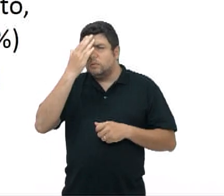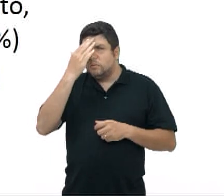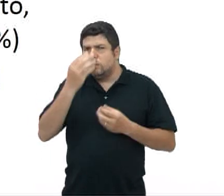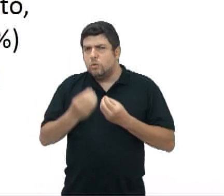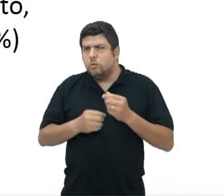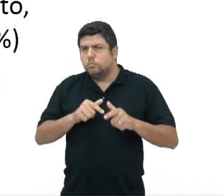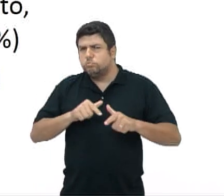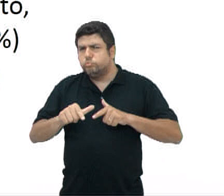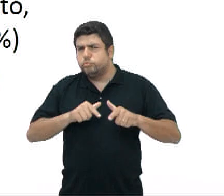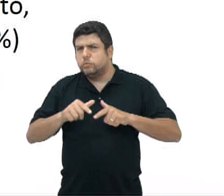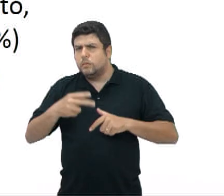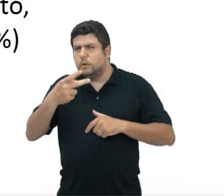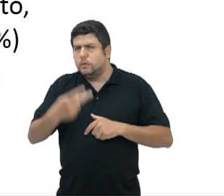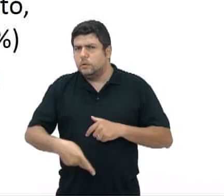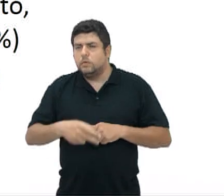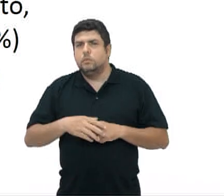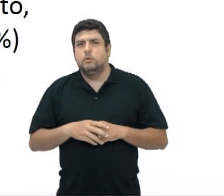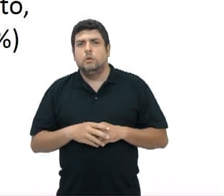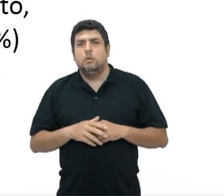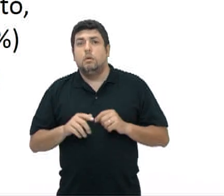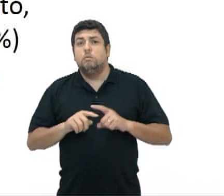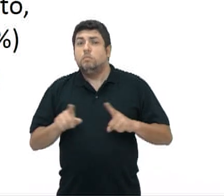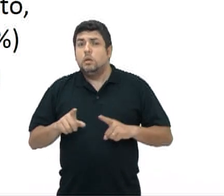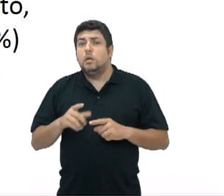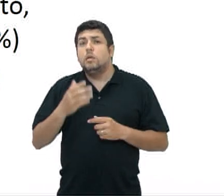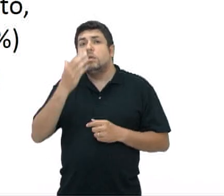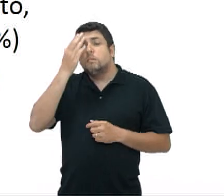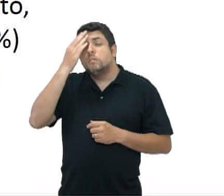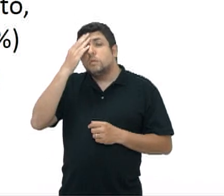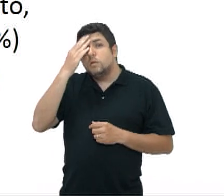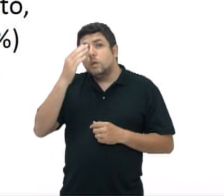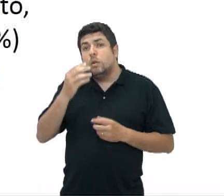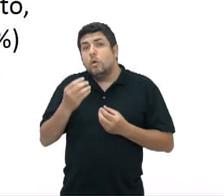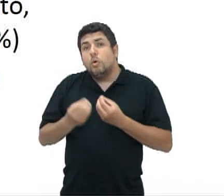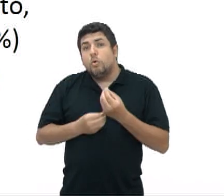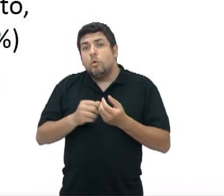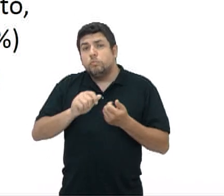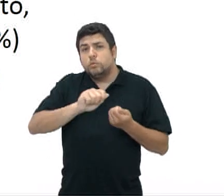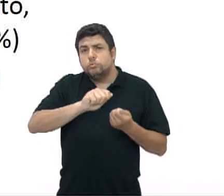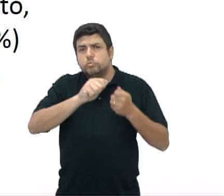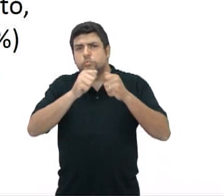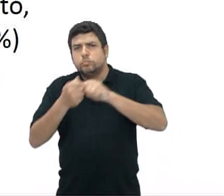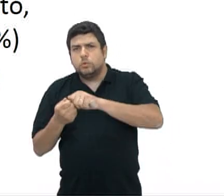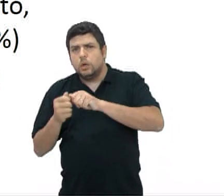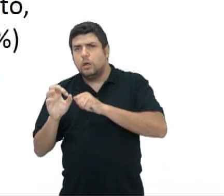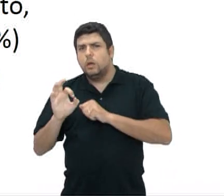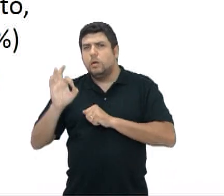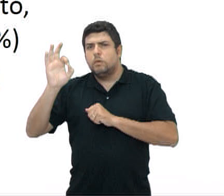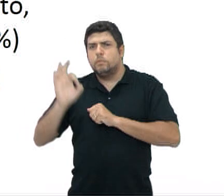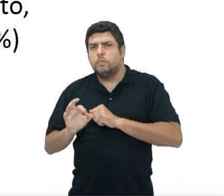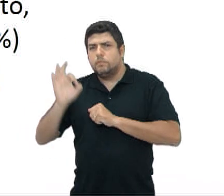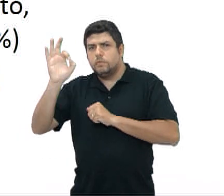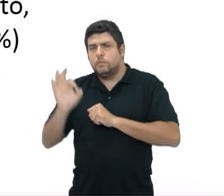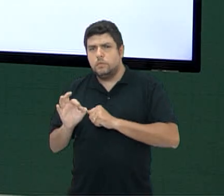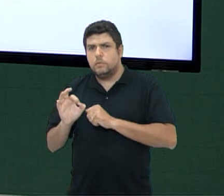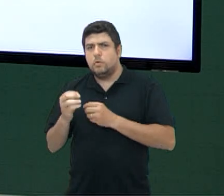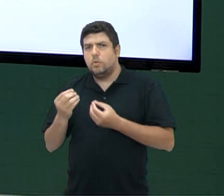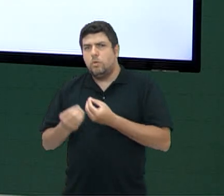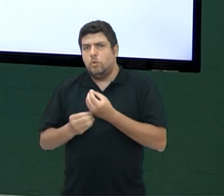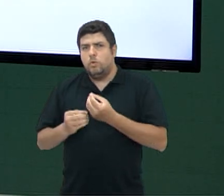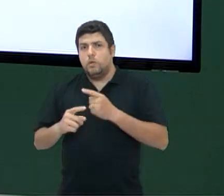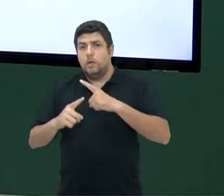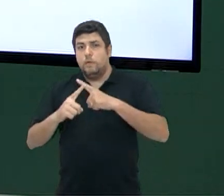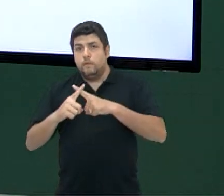fazer? Para determinar o rendimento a nível de porcentagem, precisamos pegar esse valor e multiplicar então por